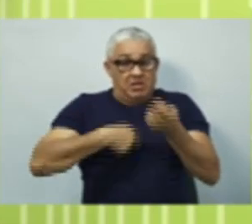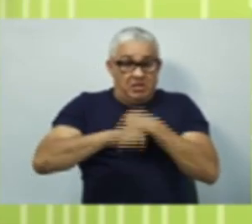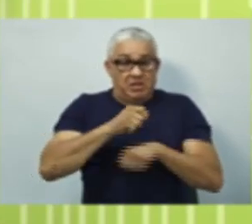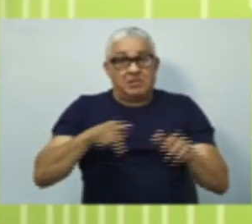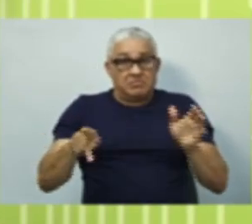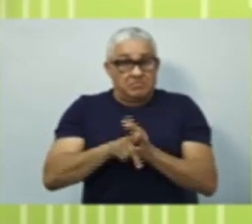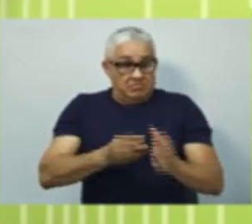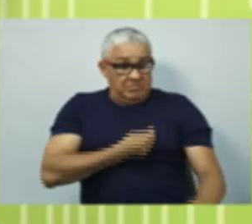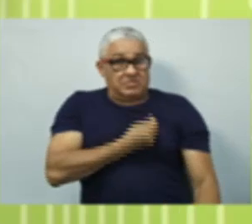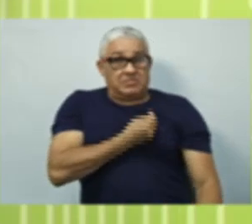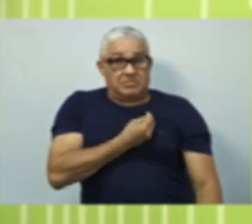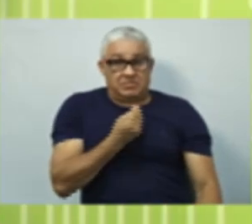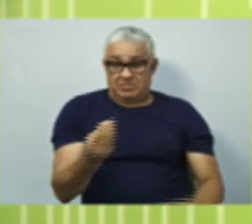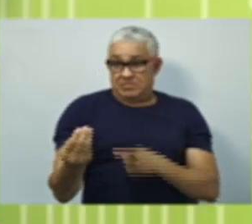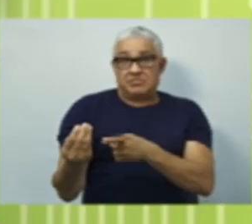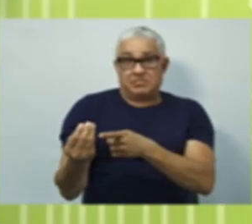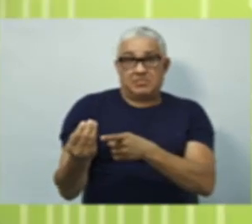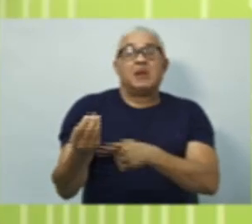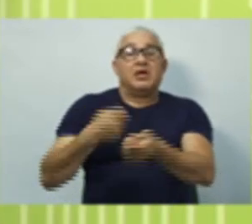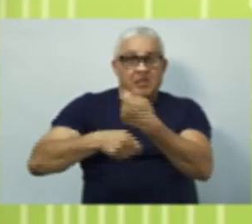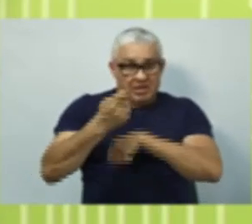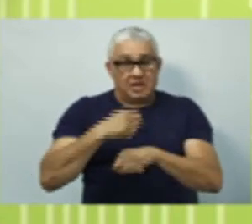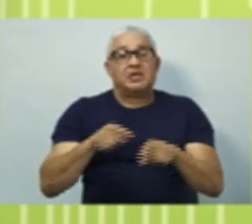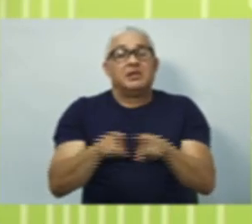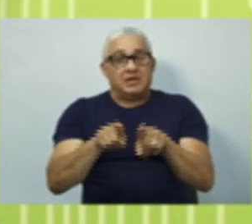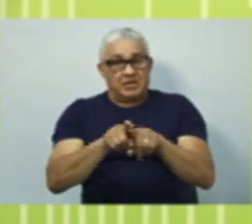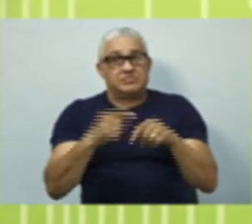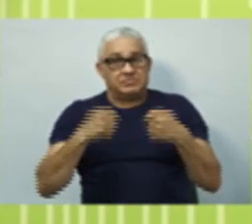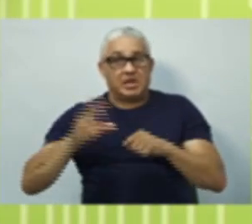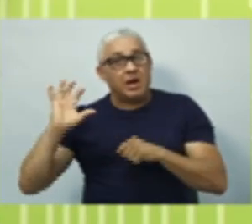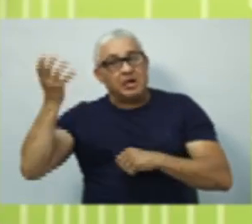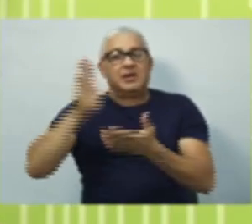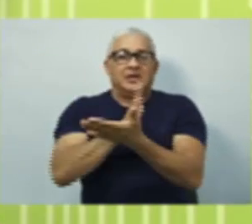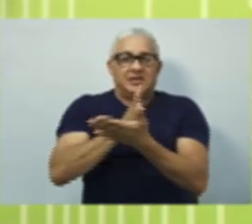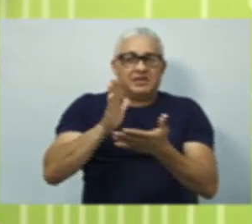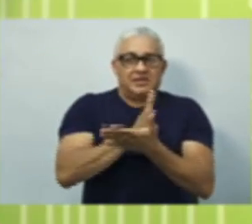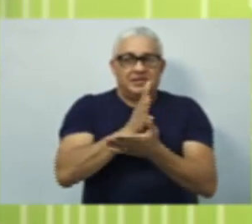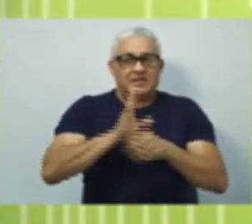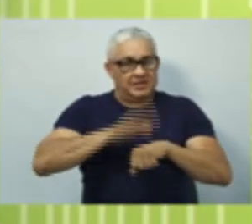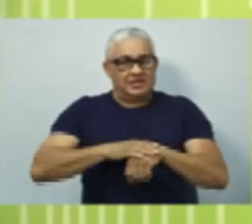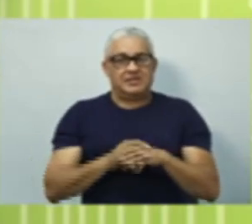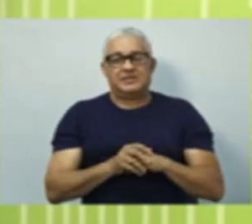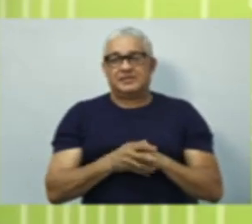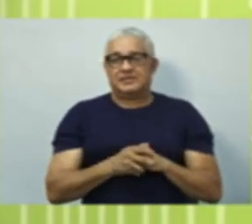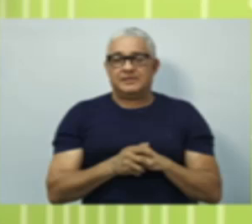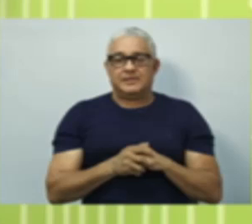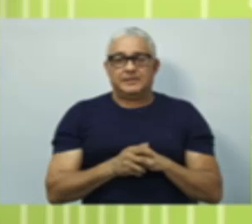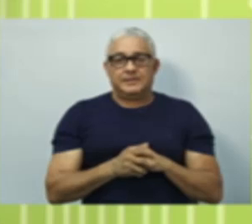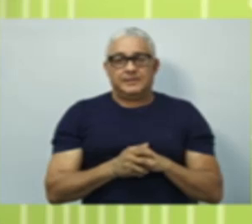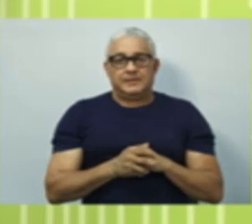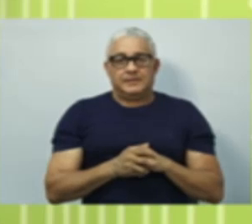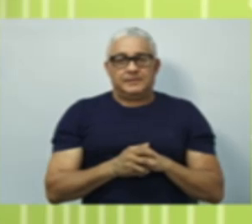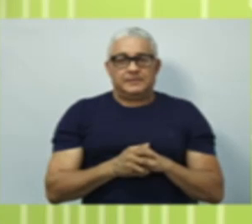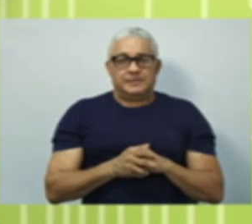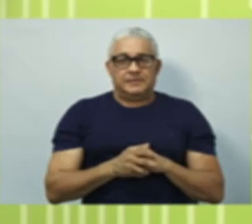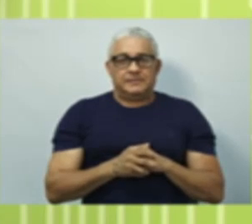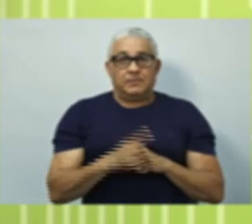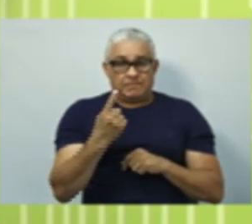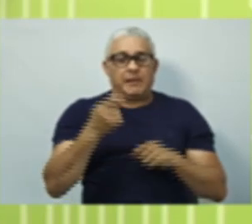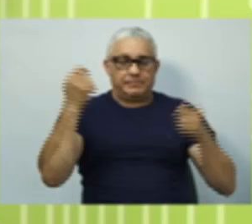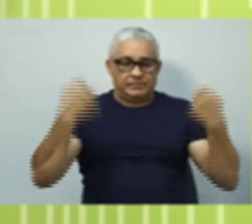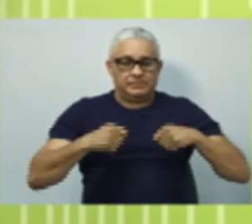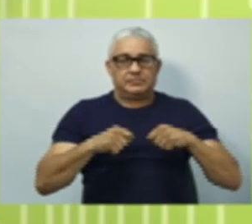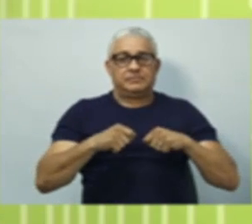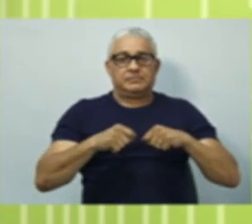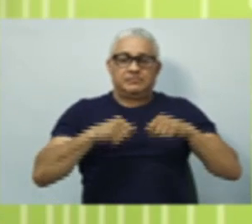administramos a nossa vida. Então, às vezes a gente tem que tomar algumas decisões. Então, uma das necessidades do